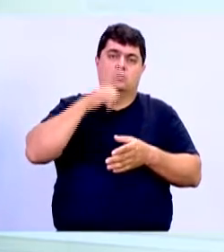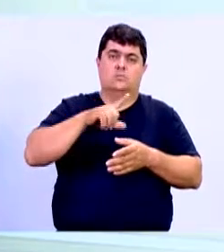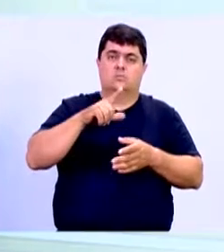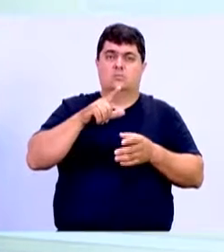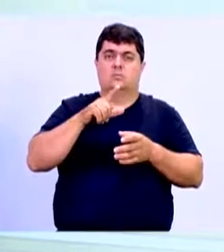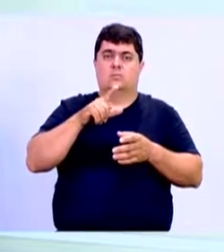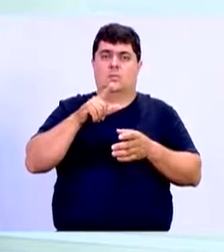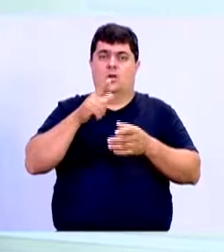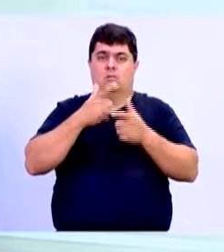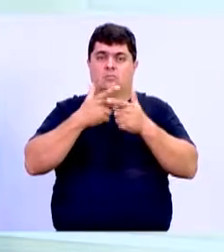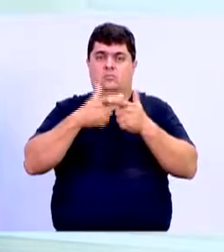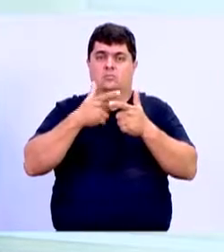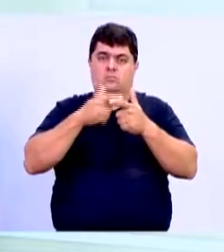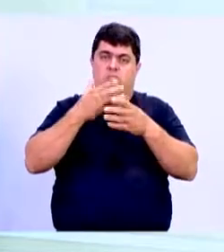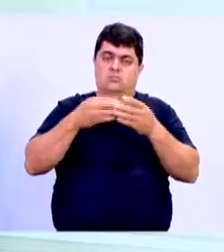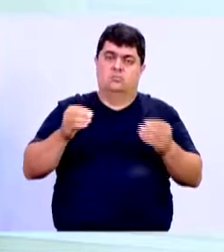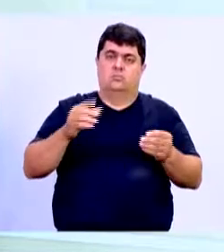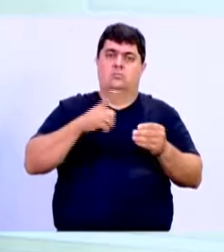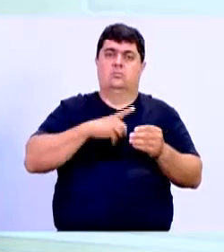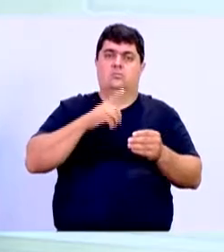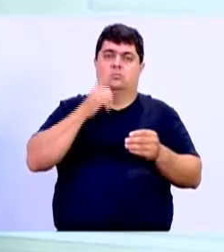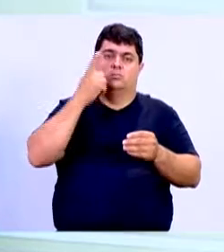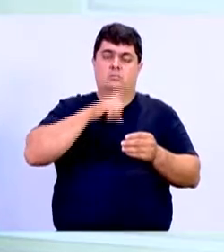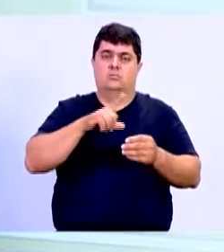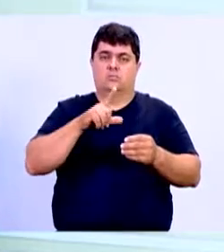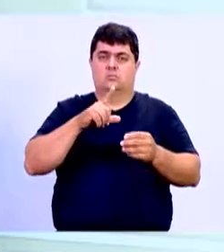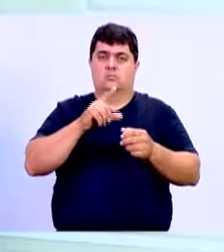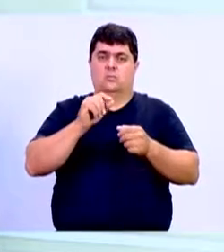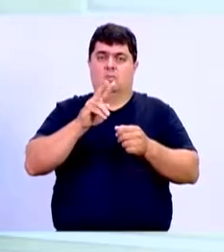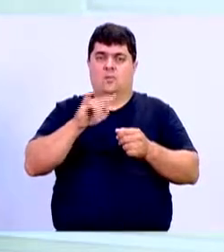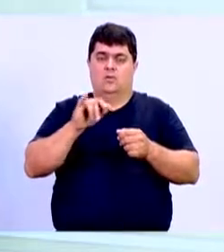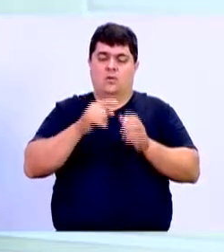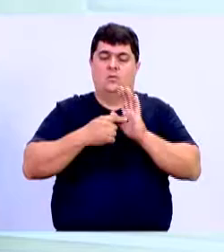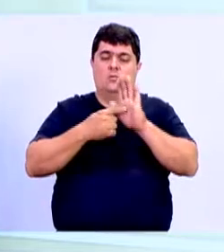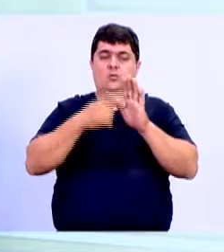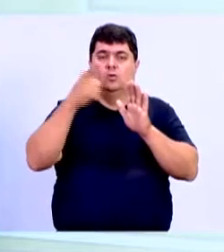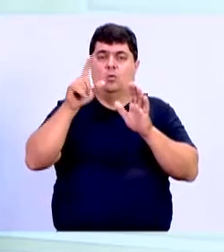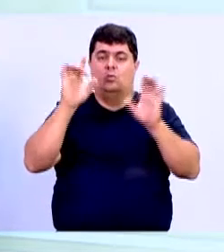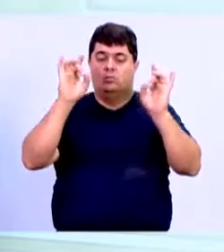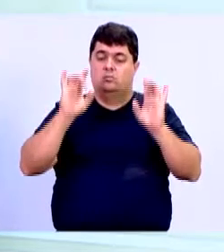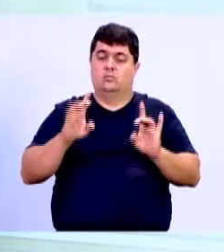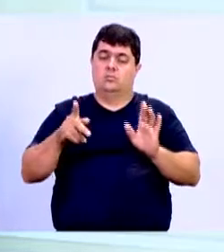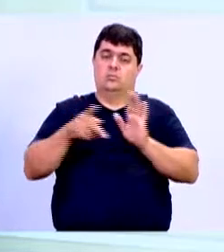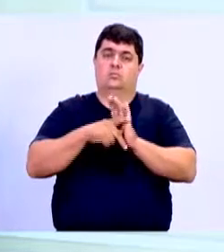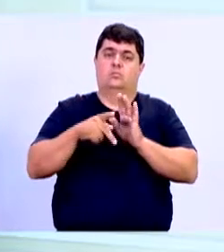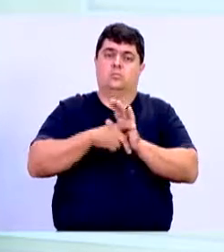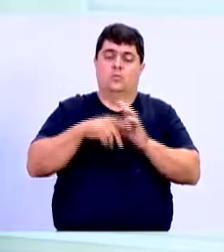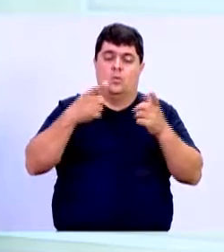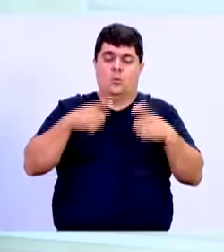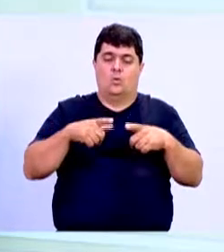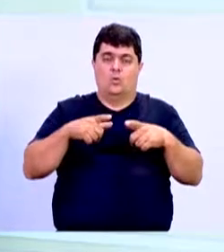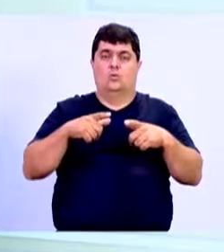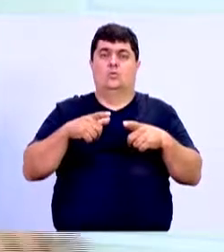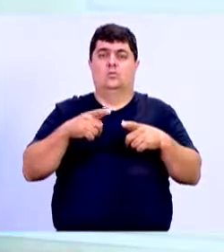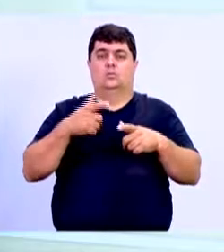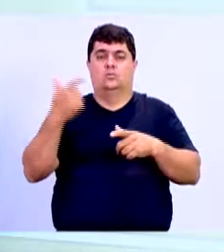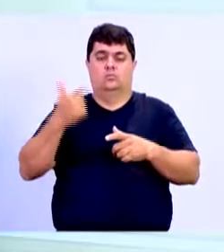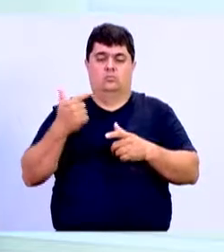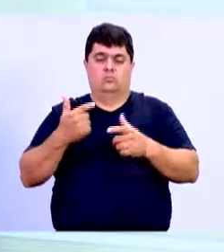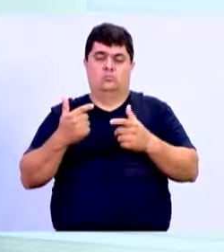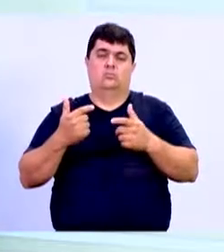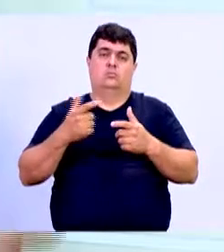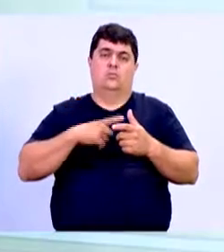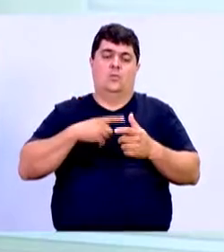ele já resolve. Se ele não conseguir resolver no atendimento remoto, então ele vai passar para a área especializada. Atendimento nível 2, que vai fazer o